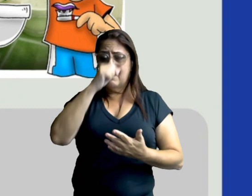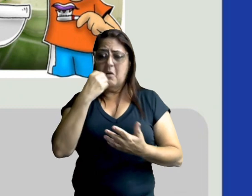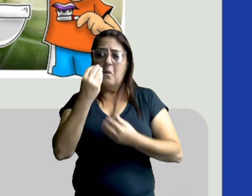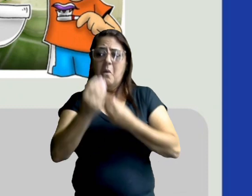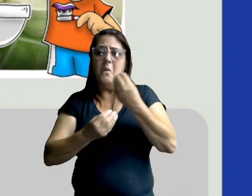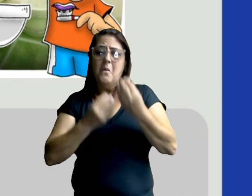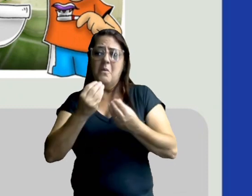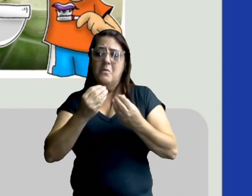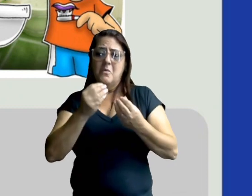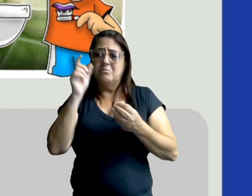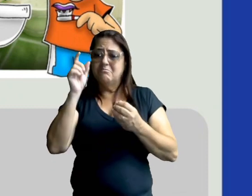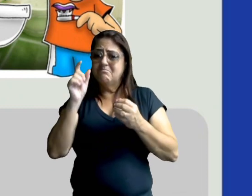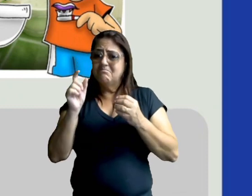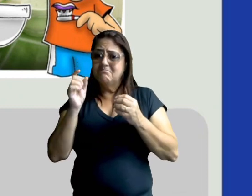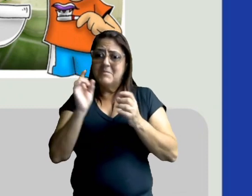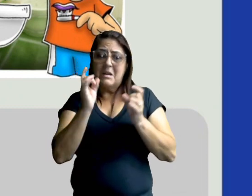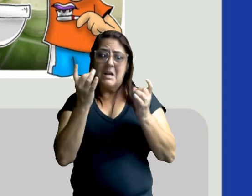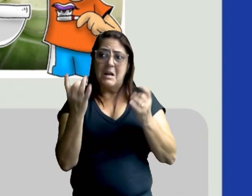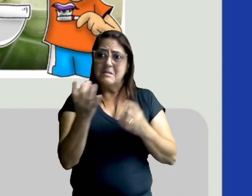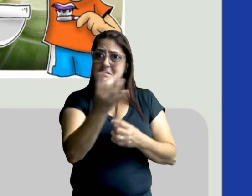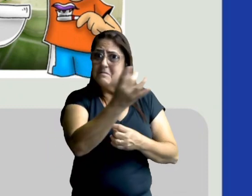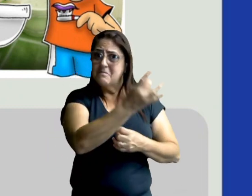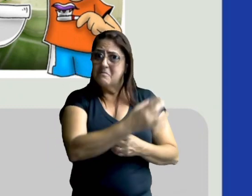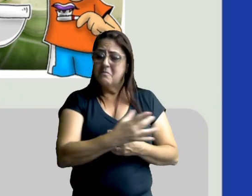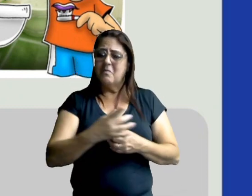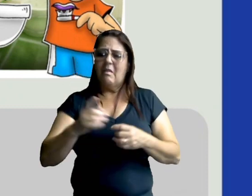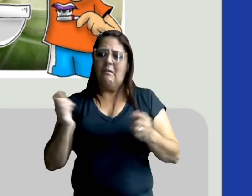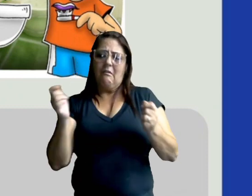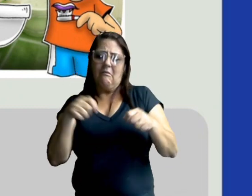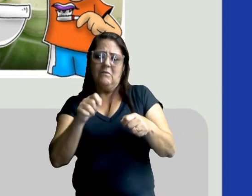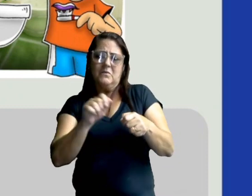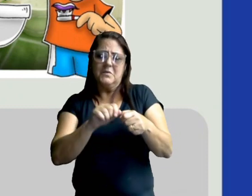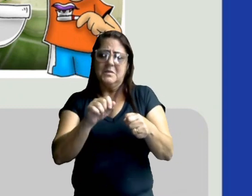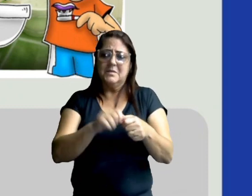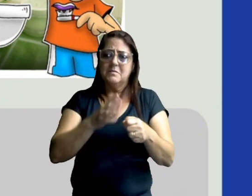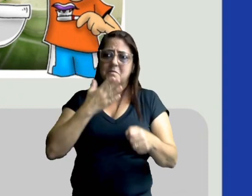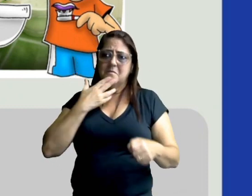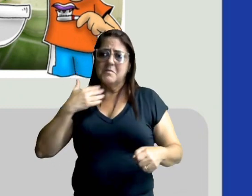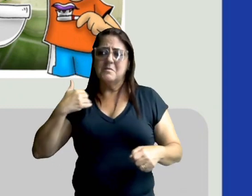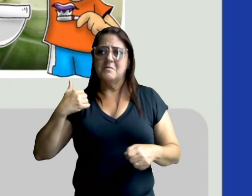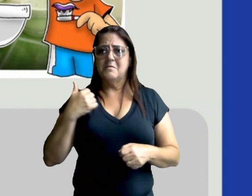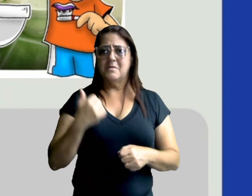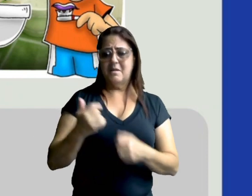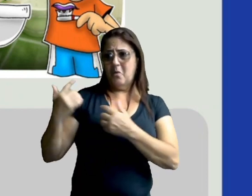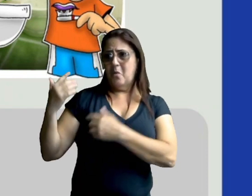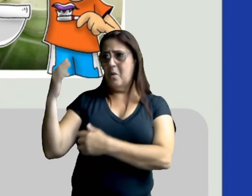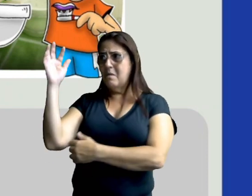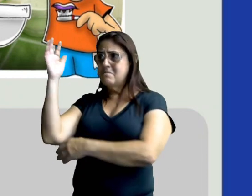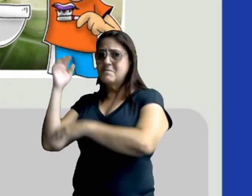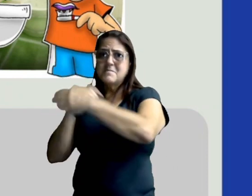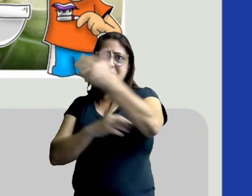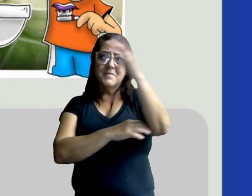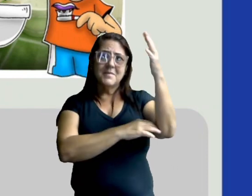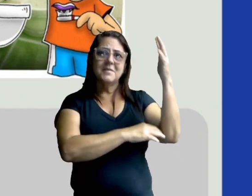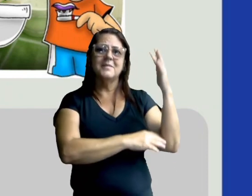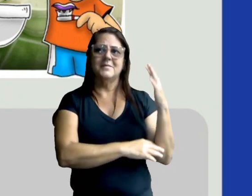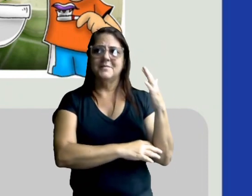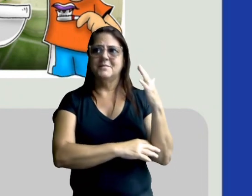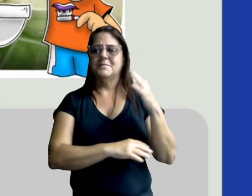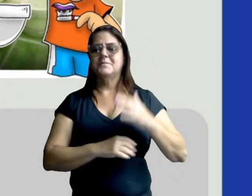atitudes individuais que podemos está fazendo aí para melhorar essa questão do meio ambiente, para ajudar o meio